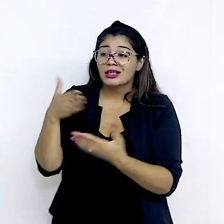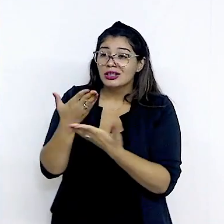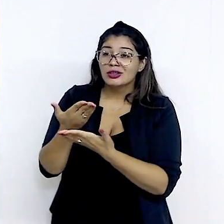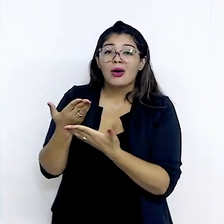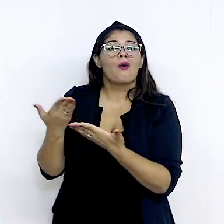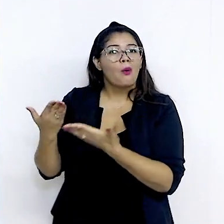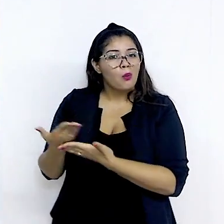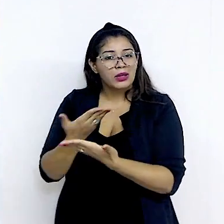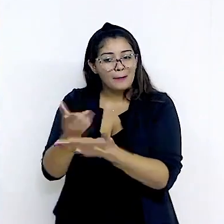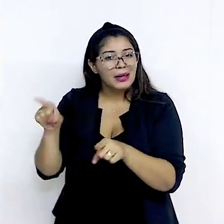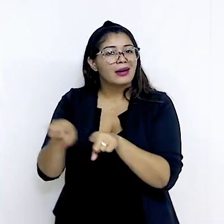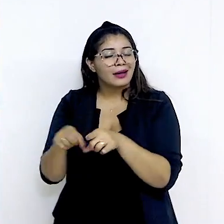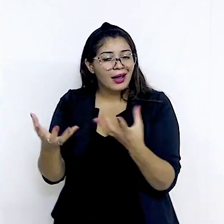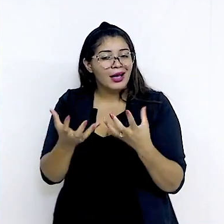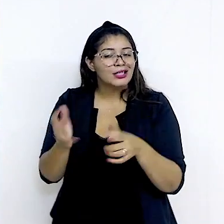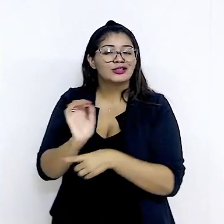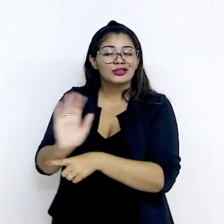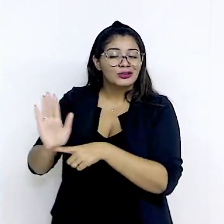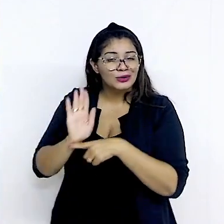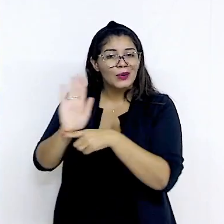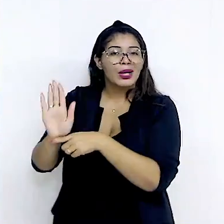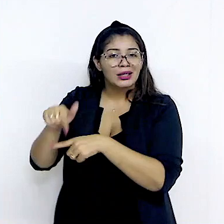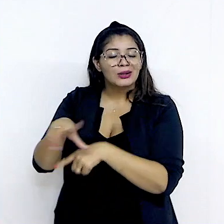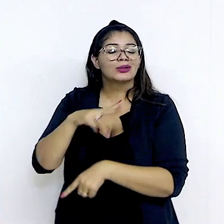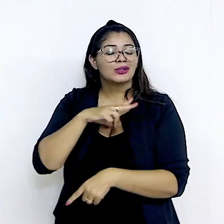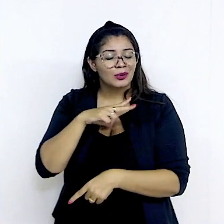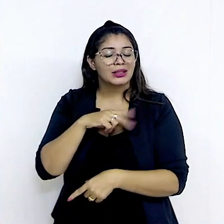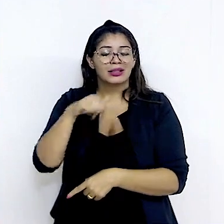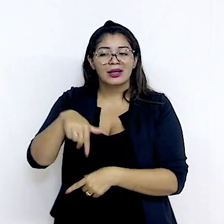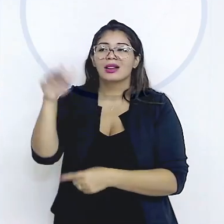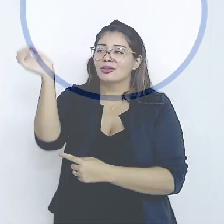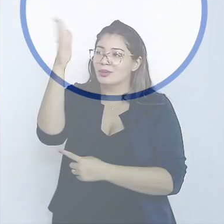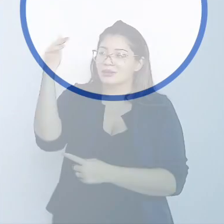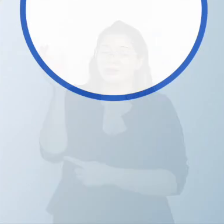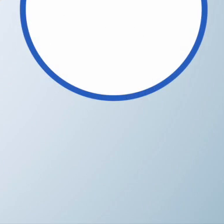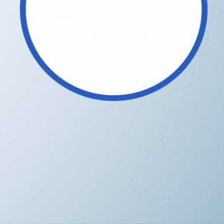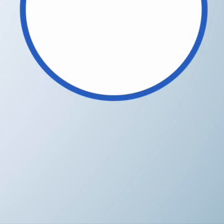e conta com a colaboração, evidentemente, do setor privado brasileiro para isso.